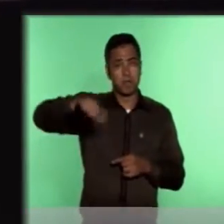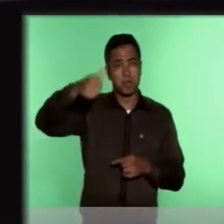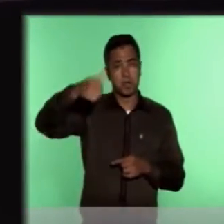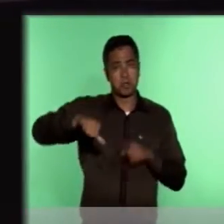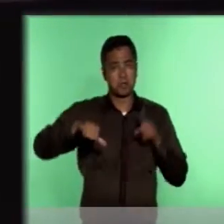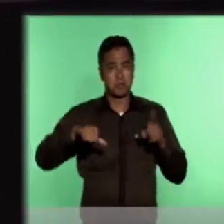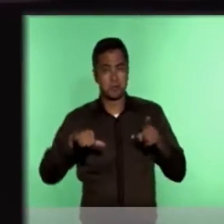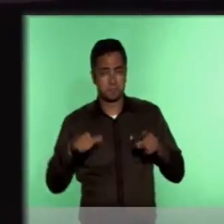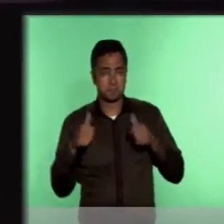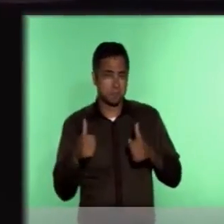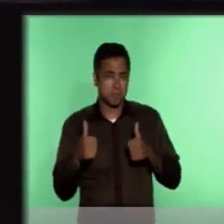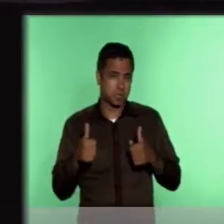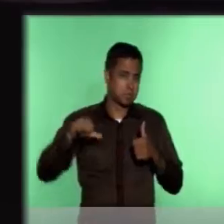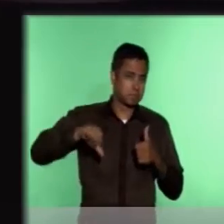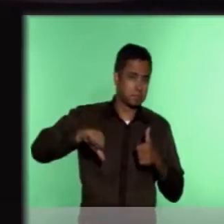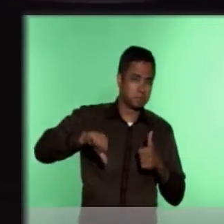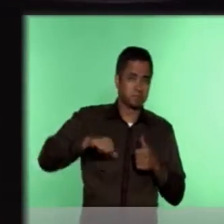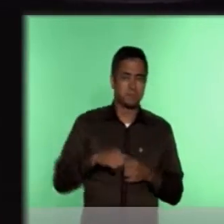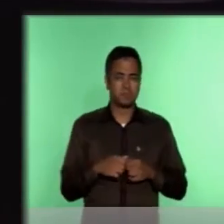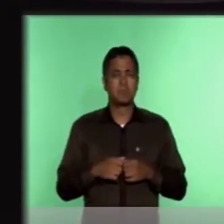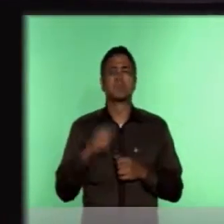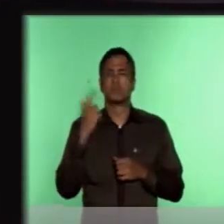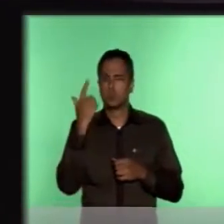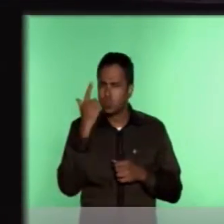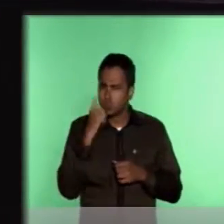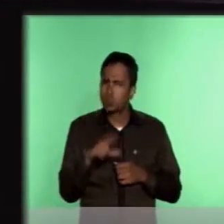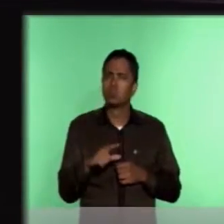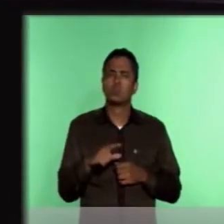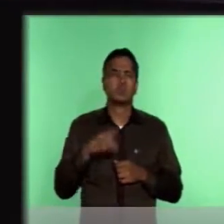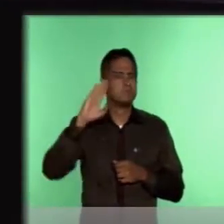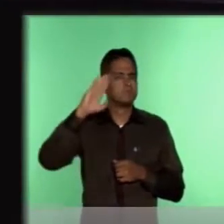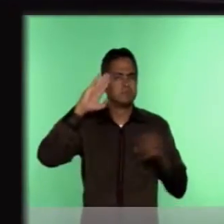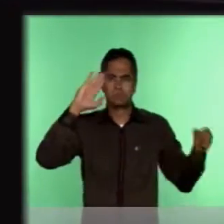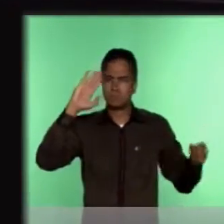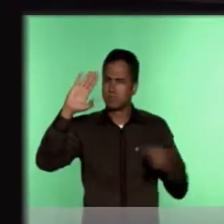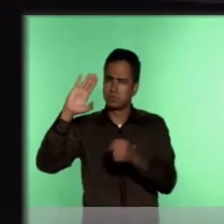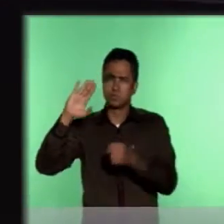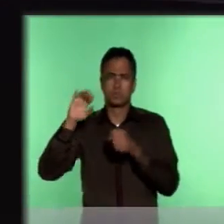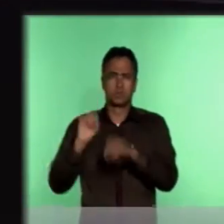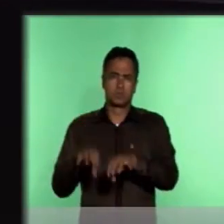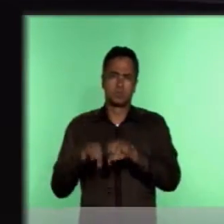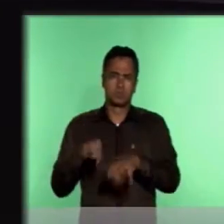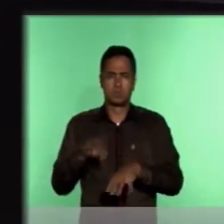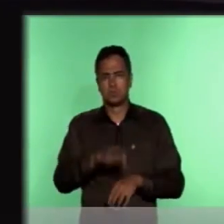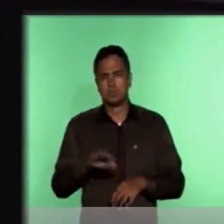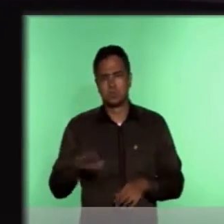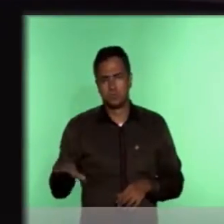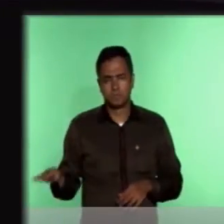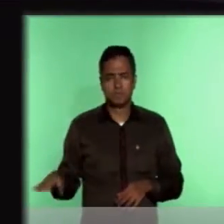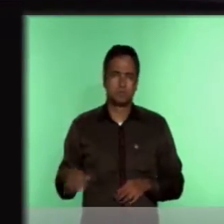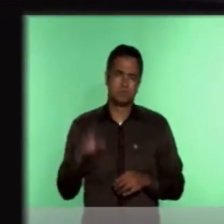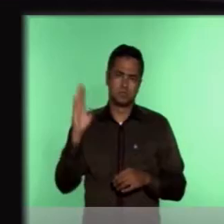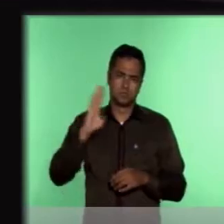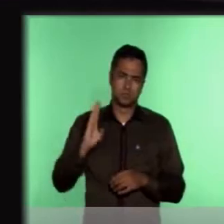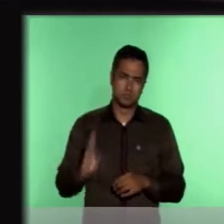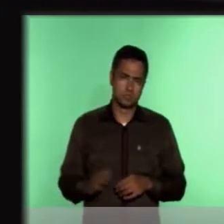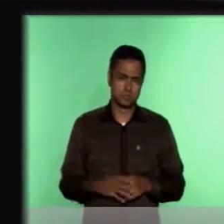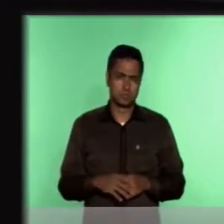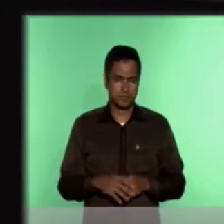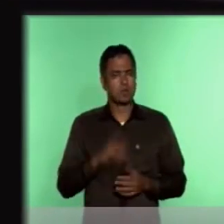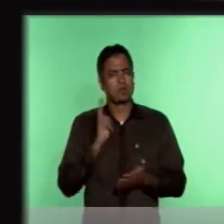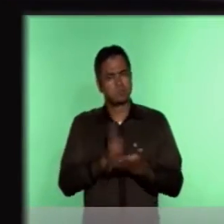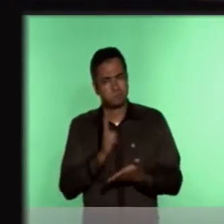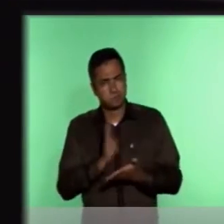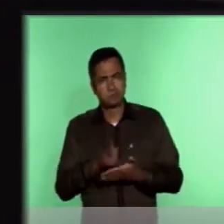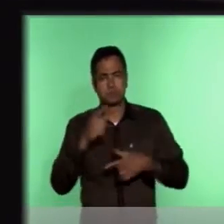gente conseguiu colocar a educação infantil no centro da agenda pública brasileira. Agora, ainda é um centro discursivo.